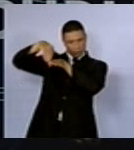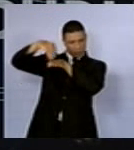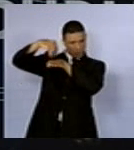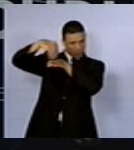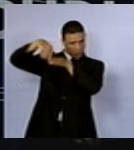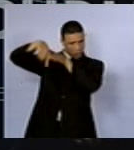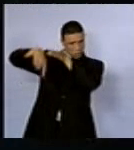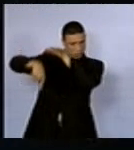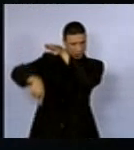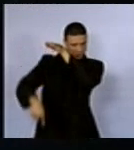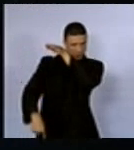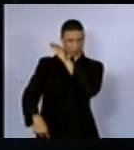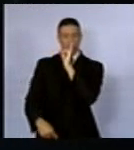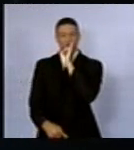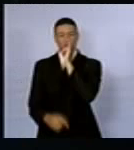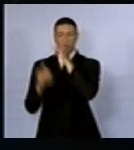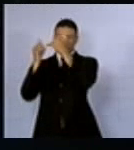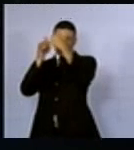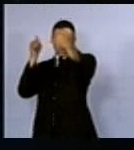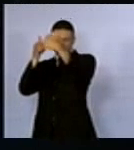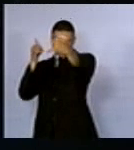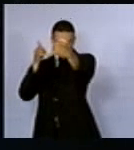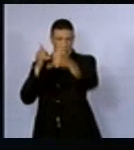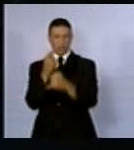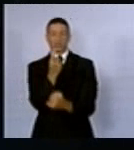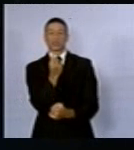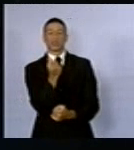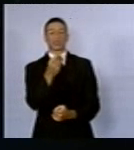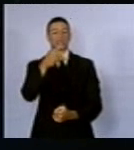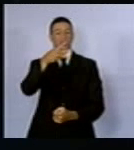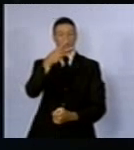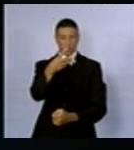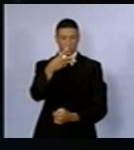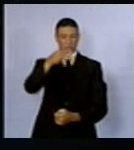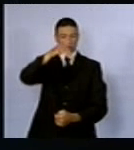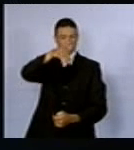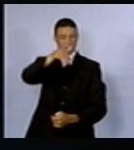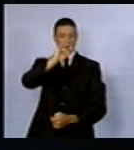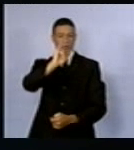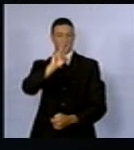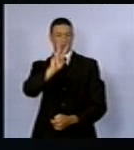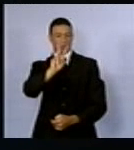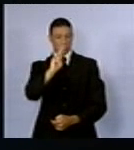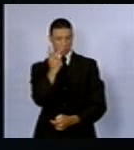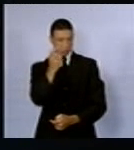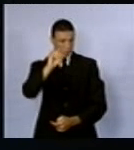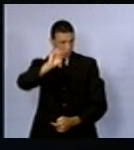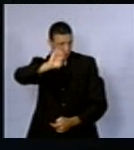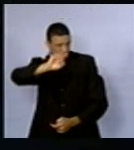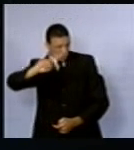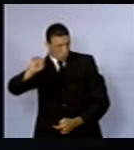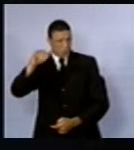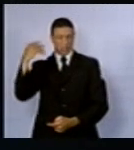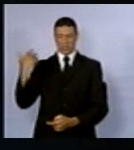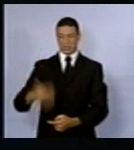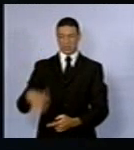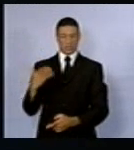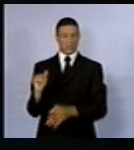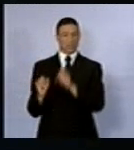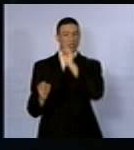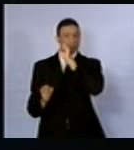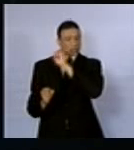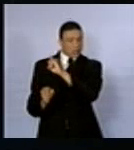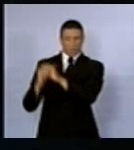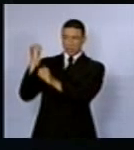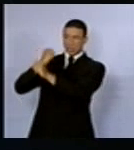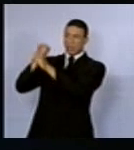normais custam 3 milhões por quilômetro para serem feitas. A linha aérea, nessas condições, custaria 13